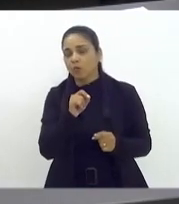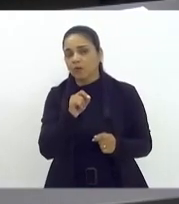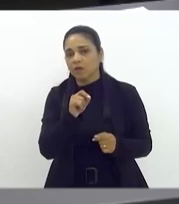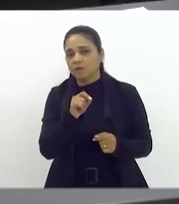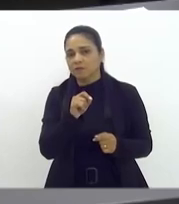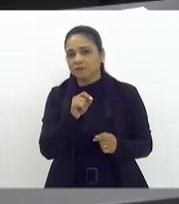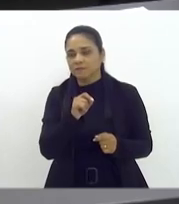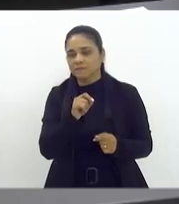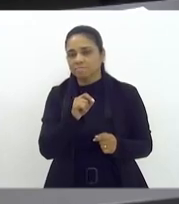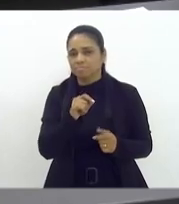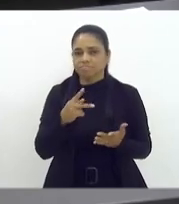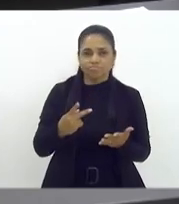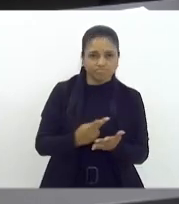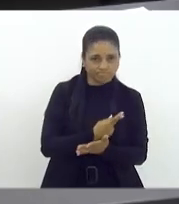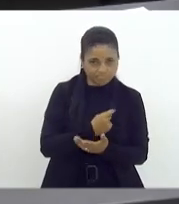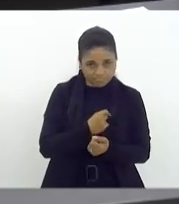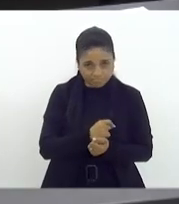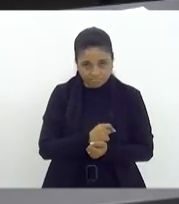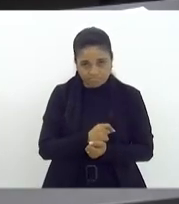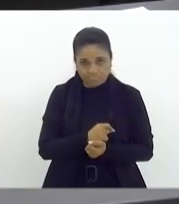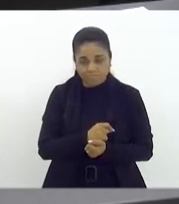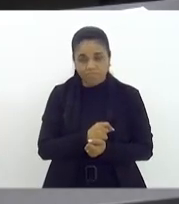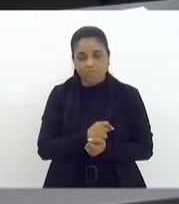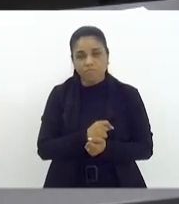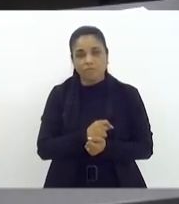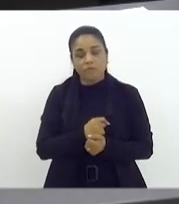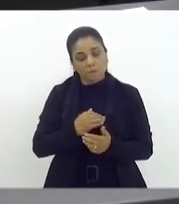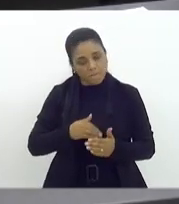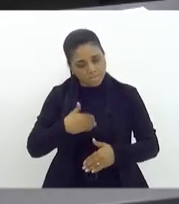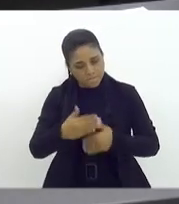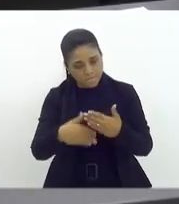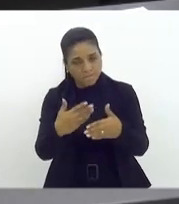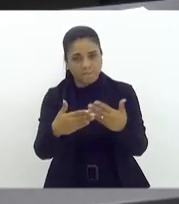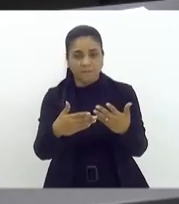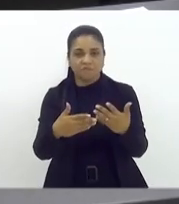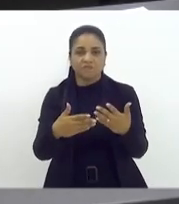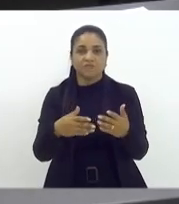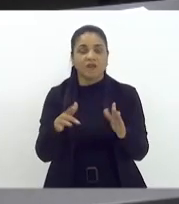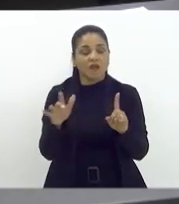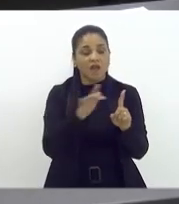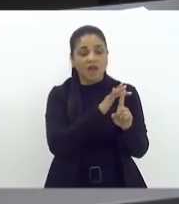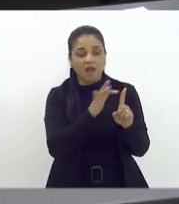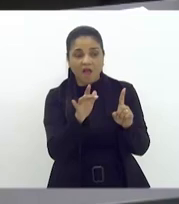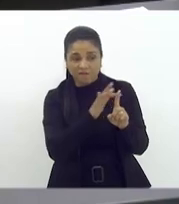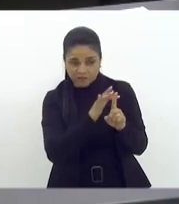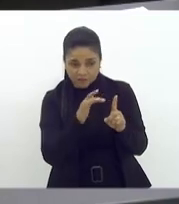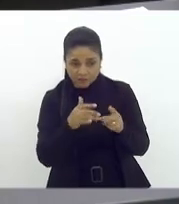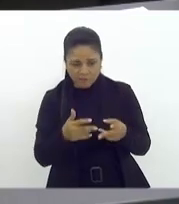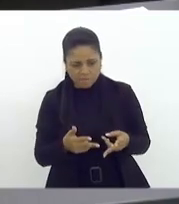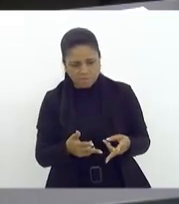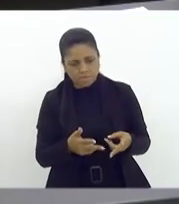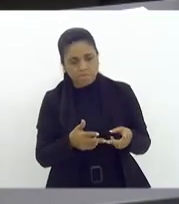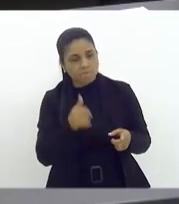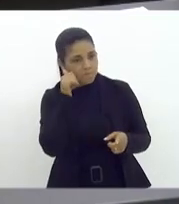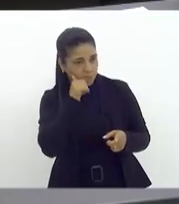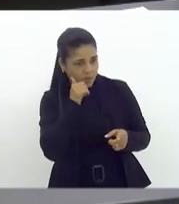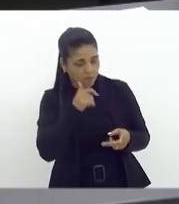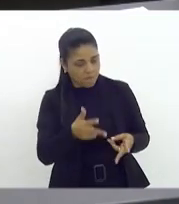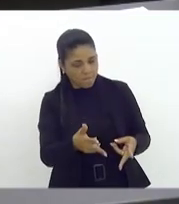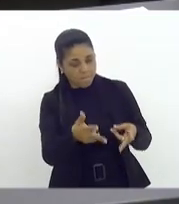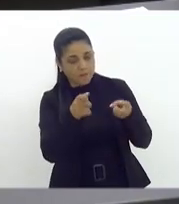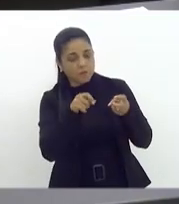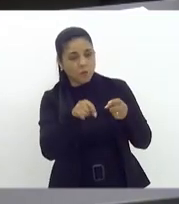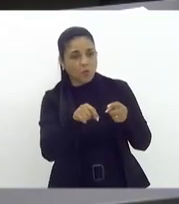diversos motivos e dando prosseguimento Então as vítimas observaram o Real criminoso uma pessoa não